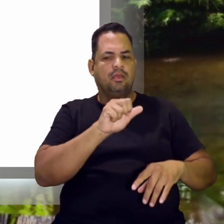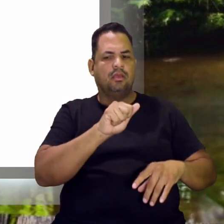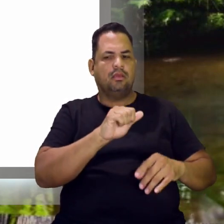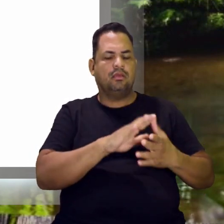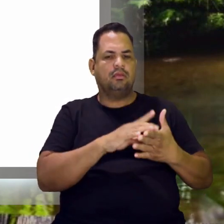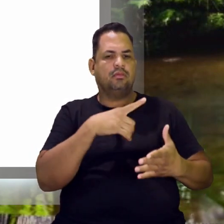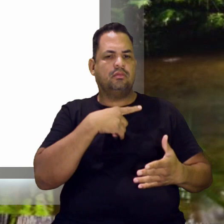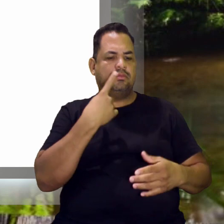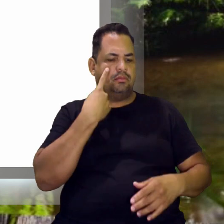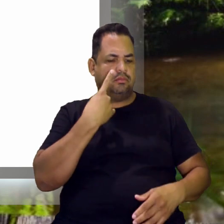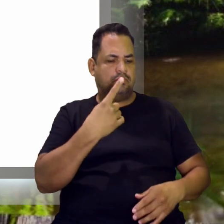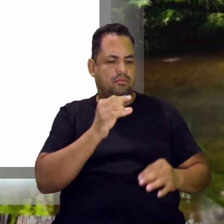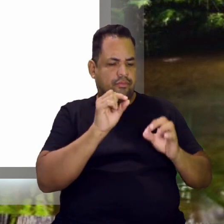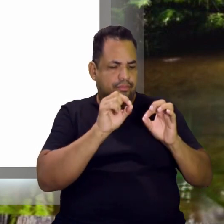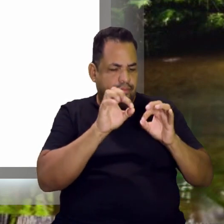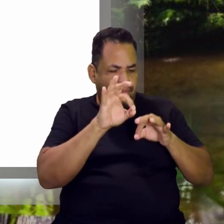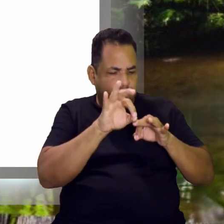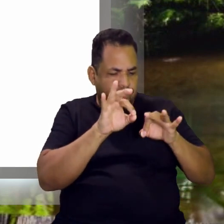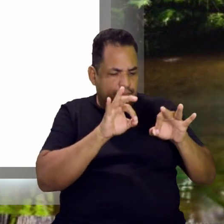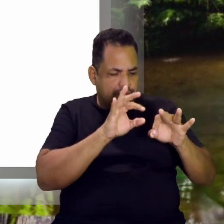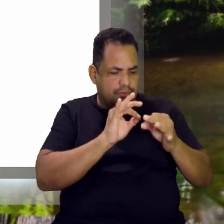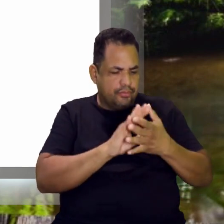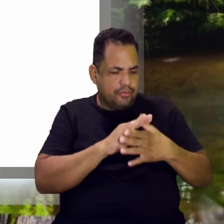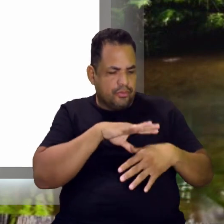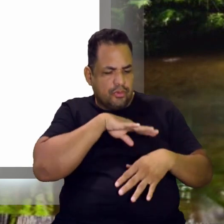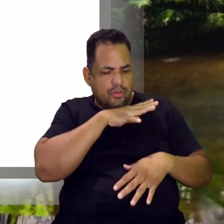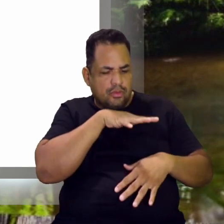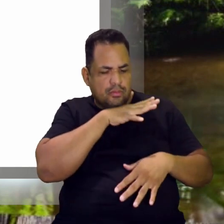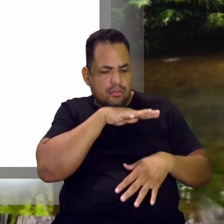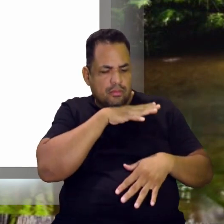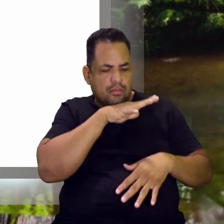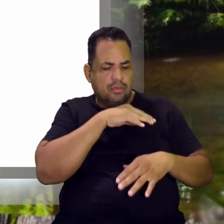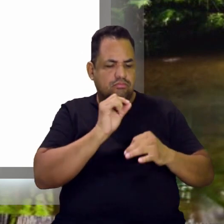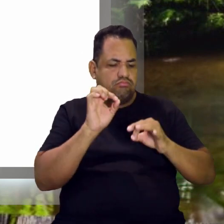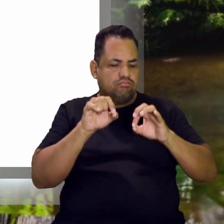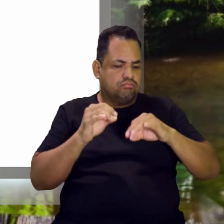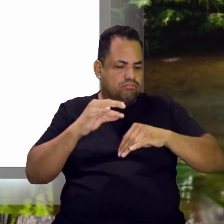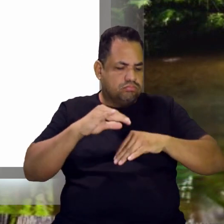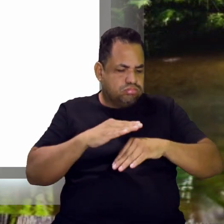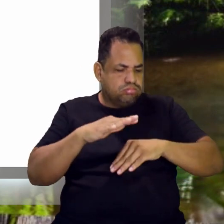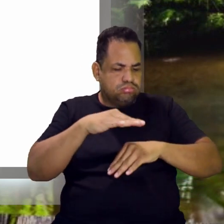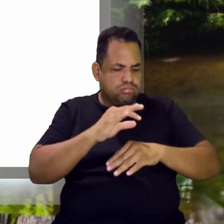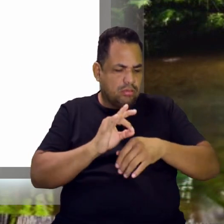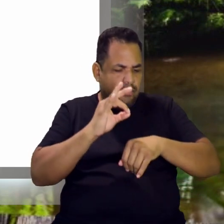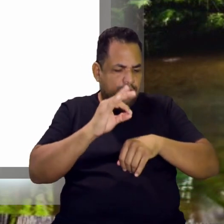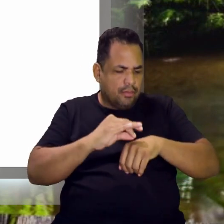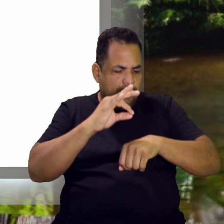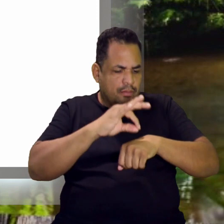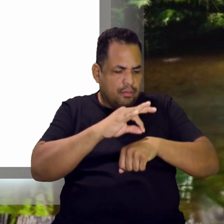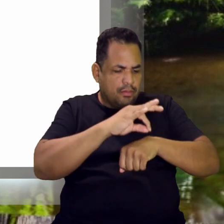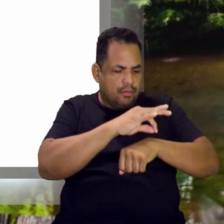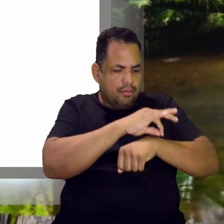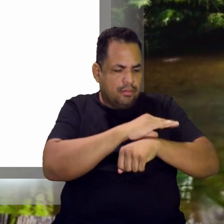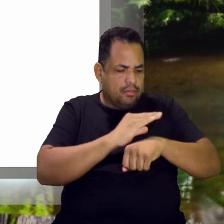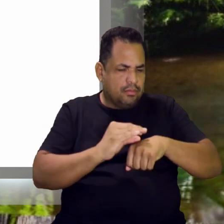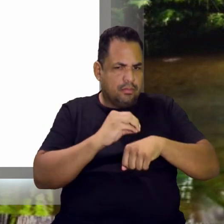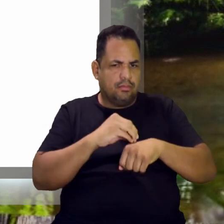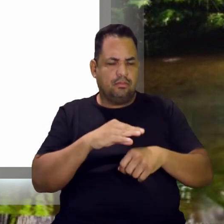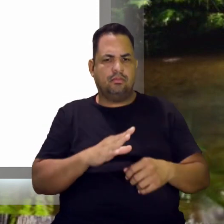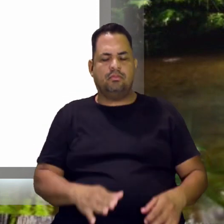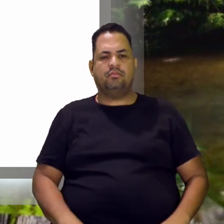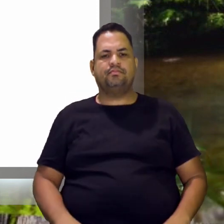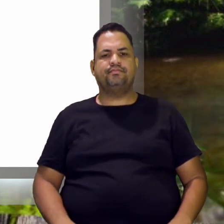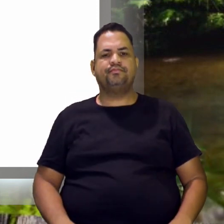aí você vai ver algum bichinho nadando naquele local, algum tipo de sapinho que está ali dentro, um girino e